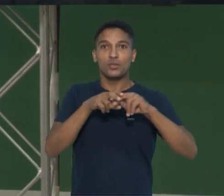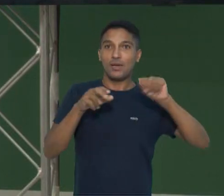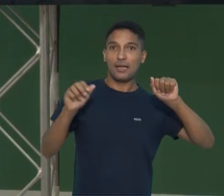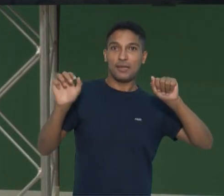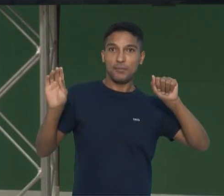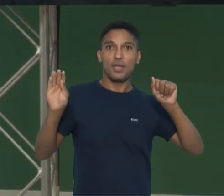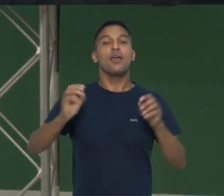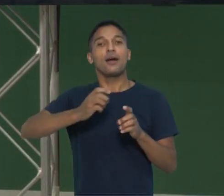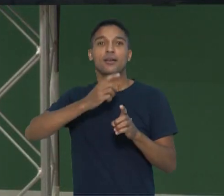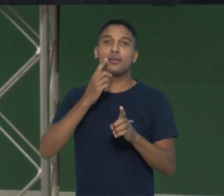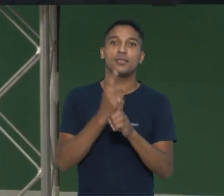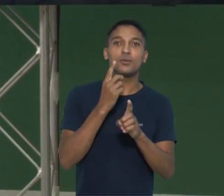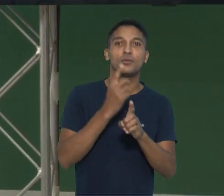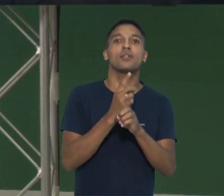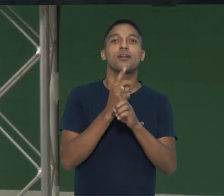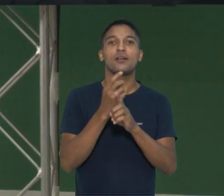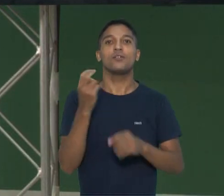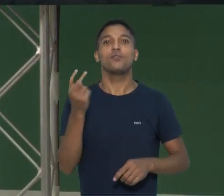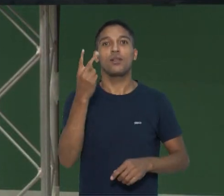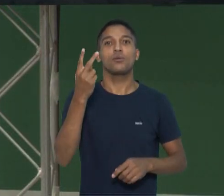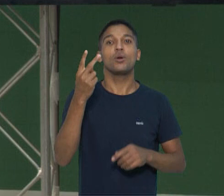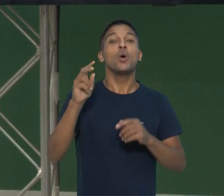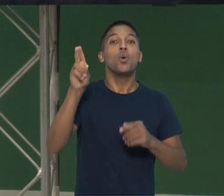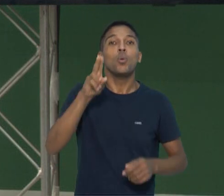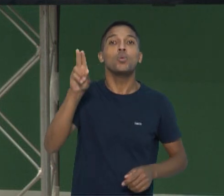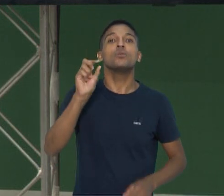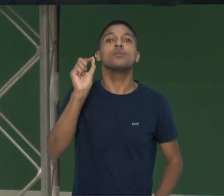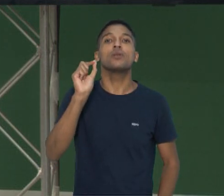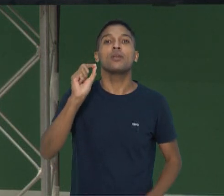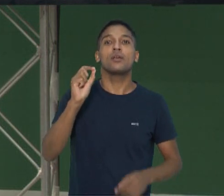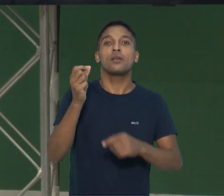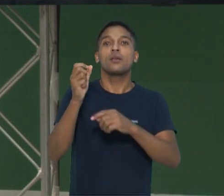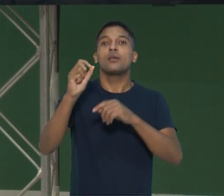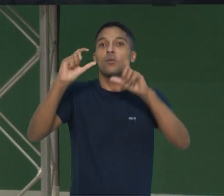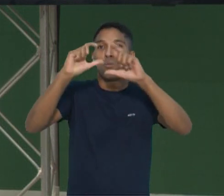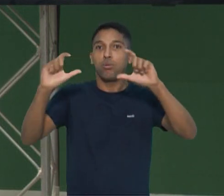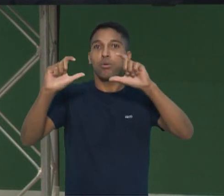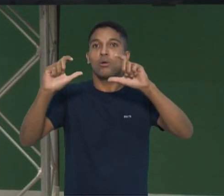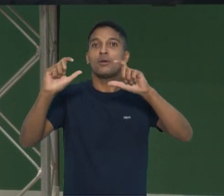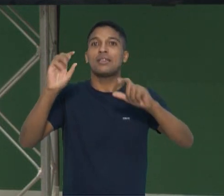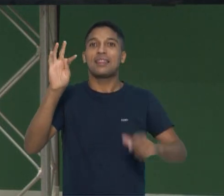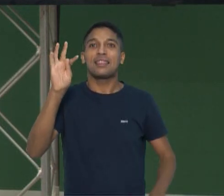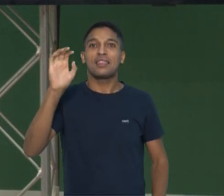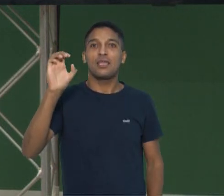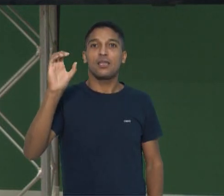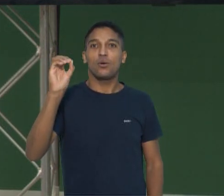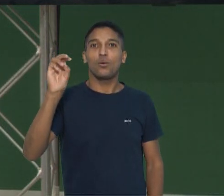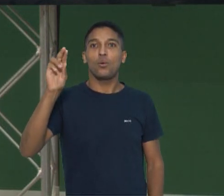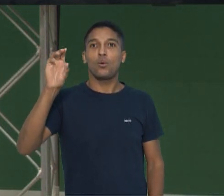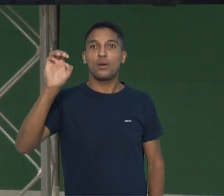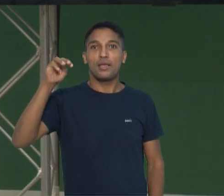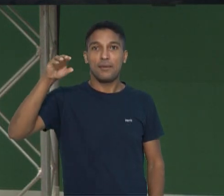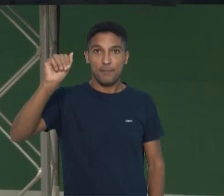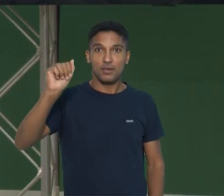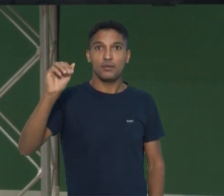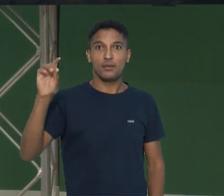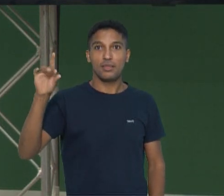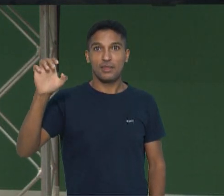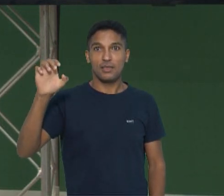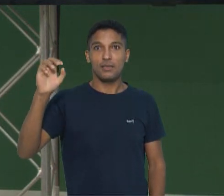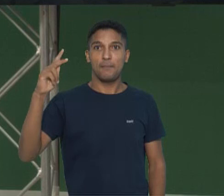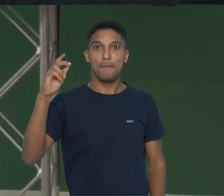Pitágoras, substituindo os dados que eu já tenho. Eu já tenho os valores de A, que o A aqui, que